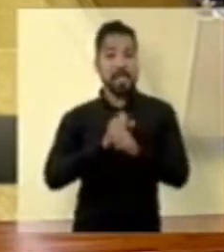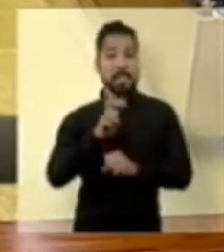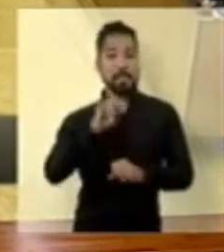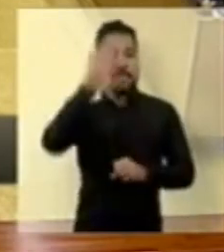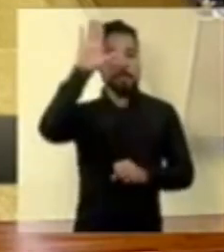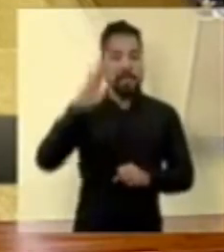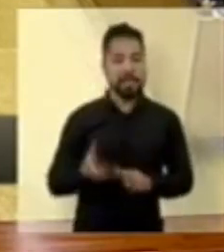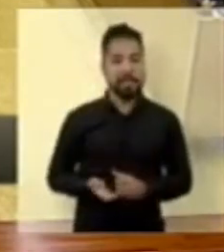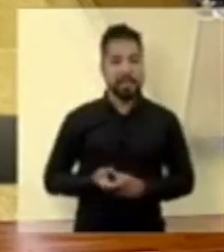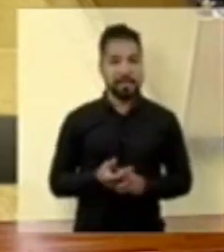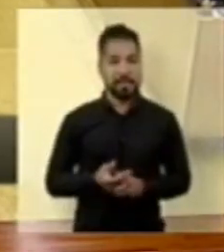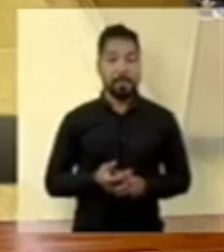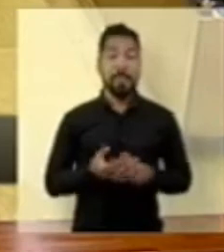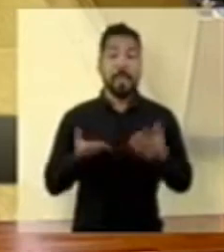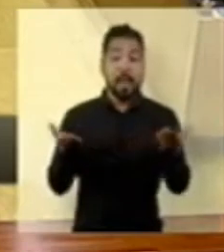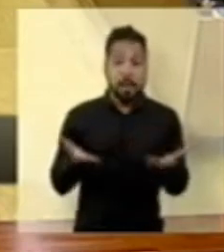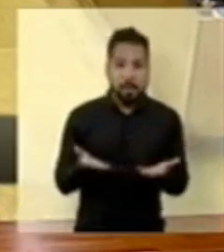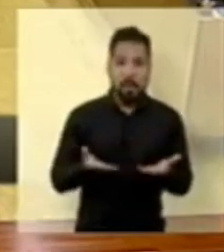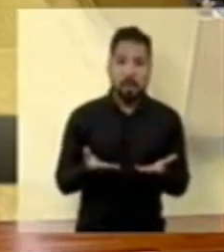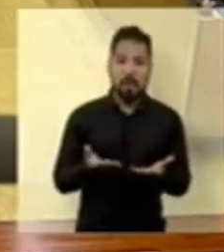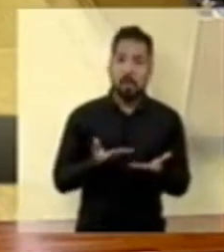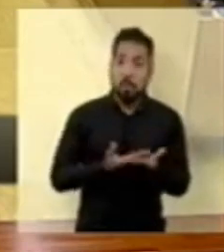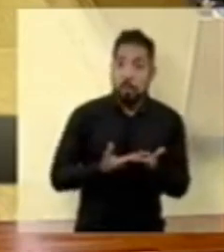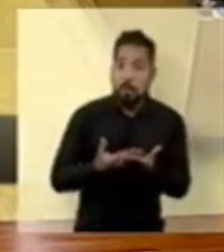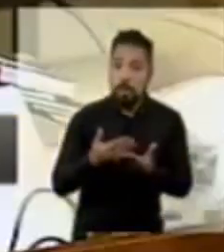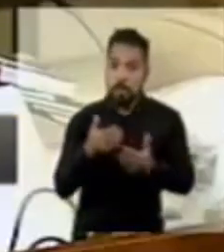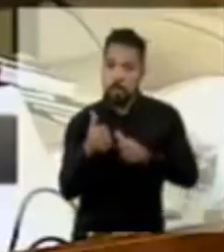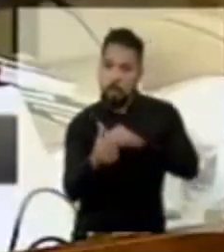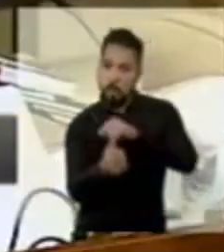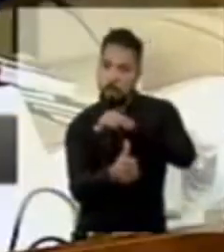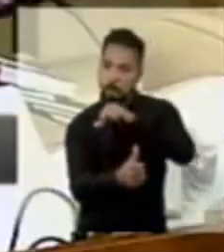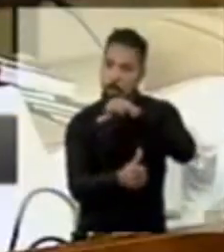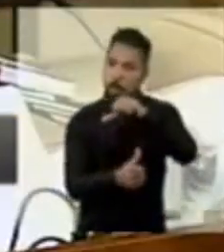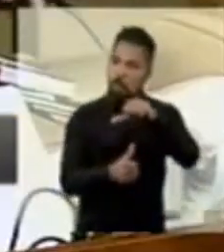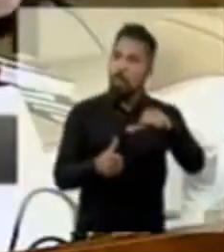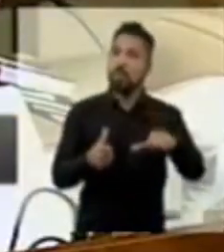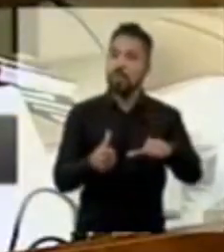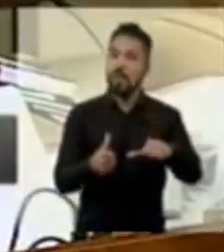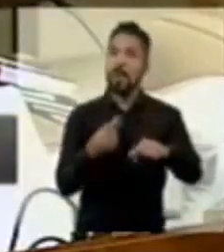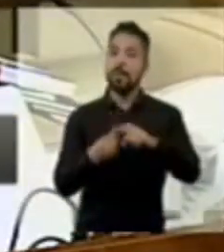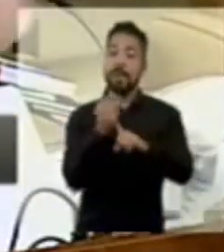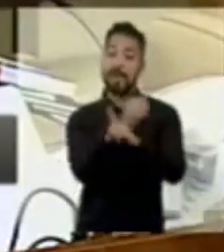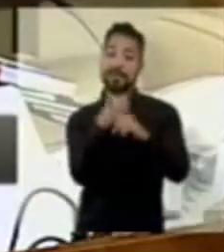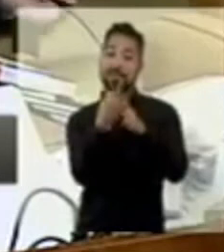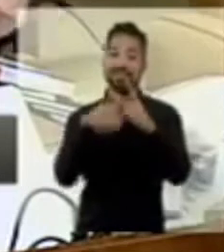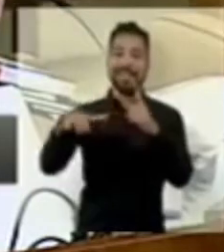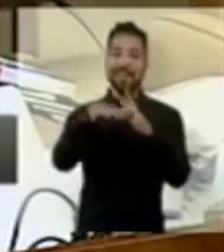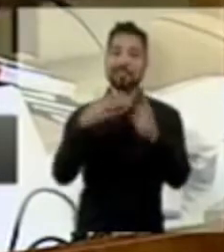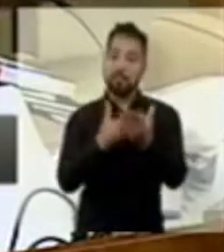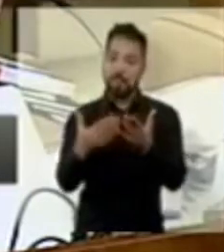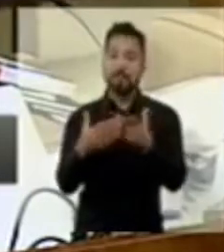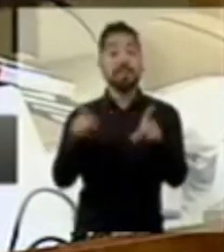e este quadro só começou a se alterar pela mudança de atitude na sociedade e na imprensa